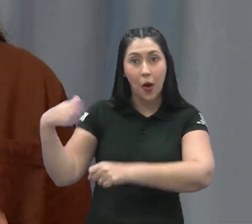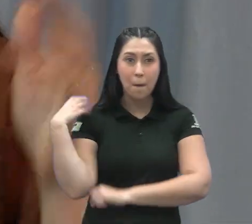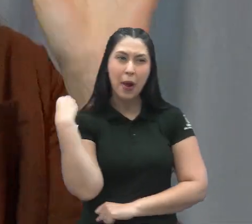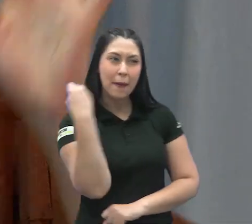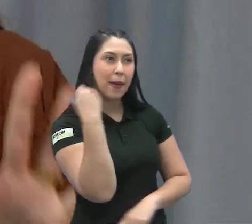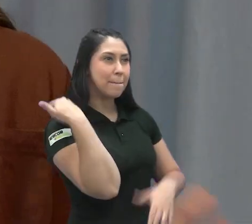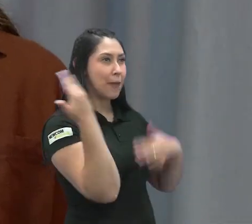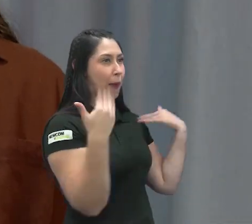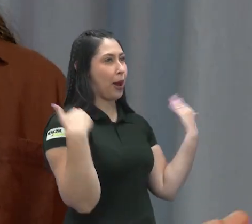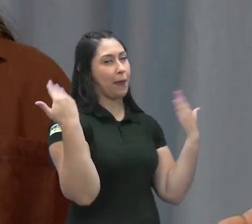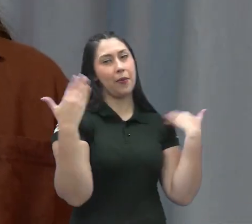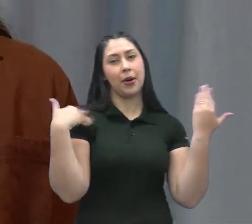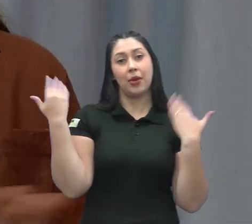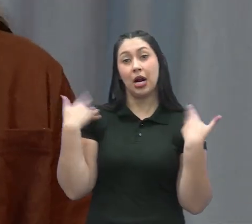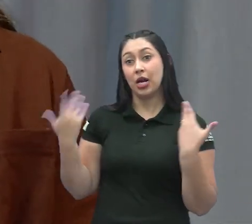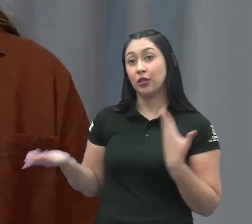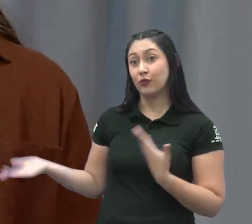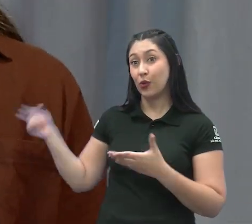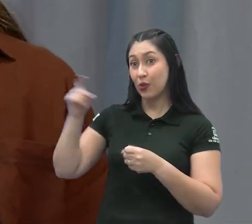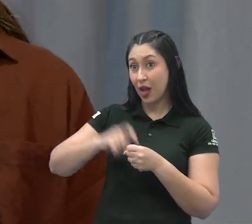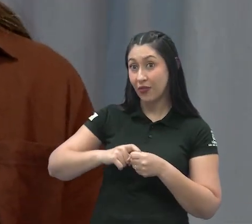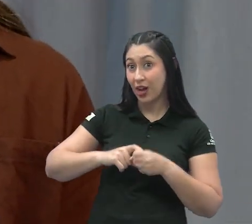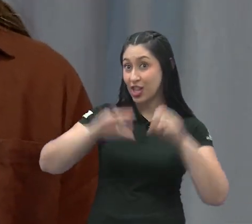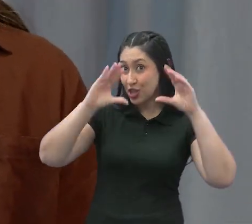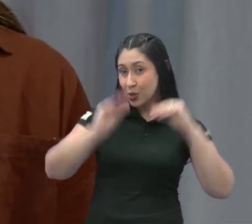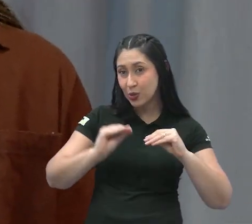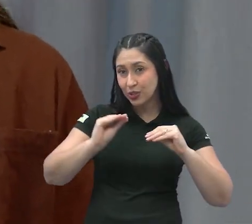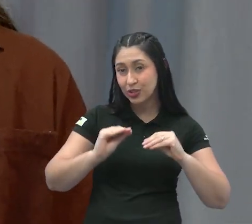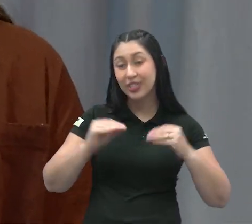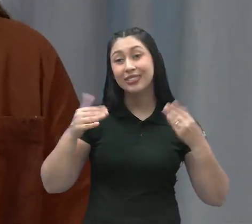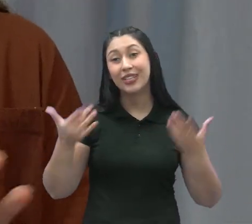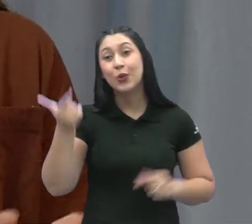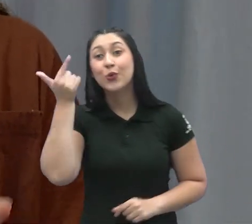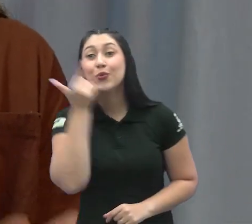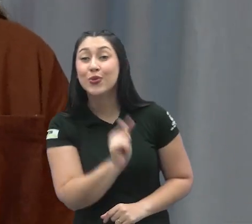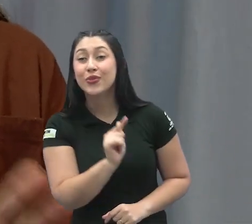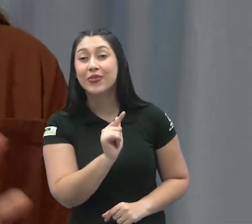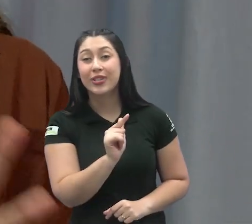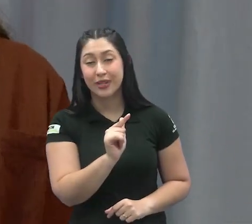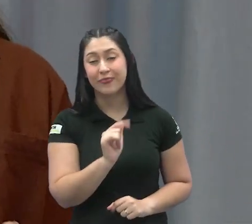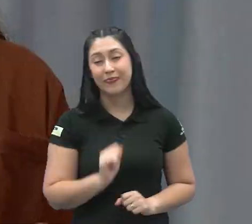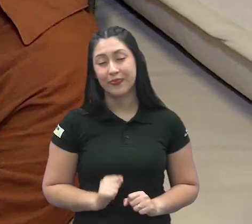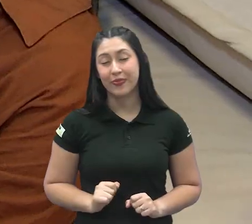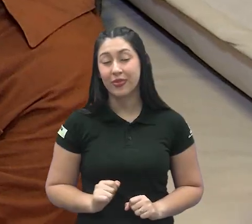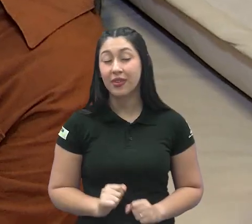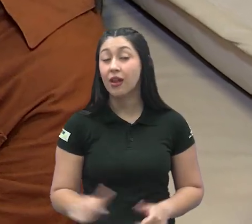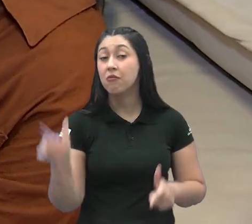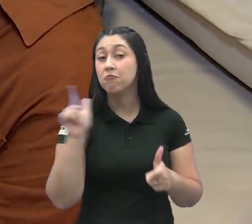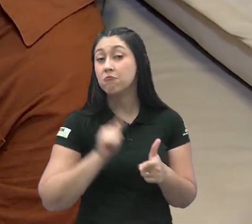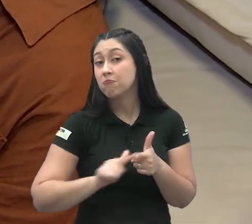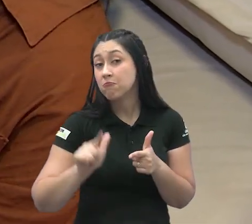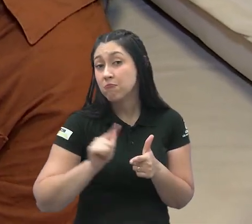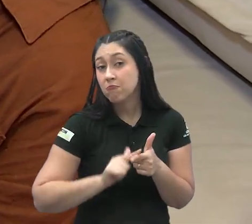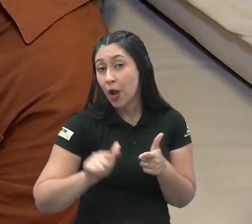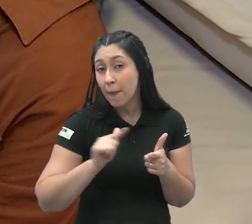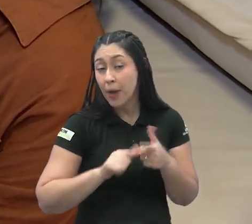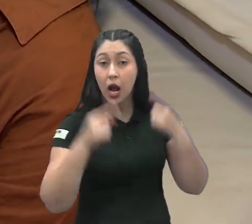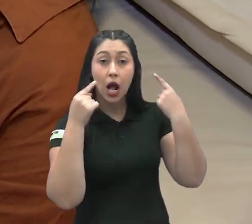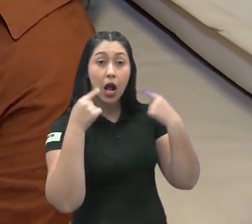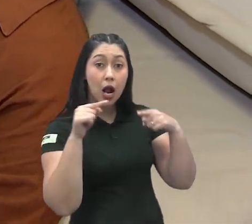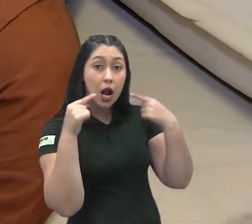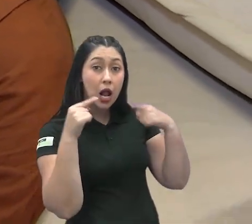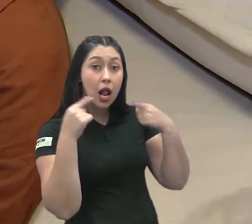gente já saía, ia aproveitar todo o nosso roteiro e voltava só no final do dia para fazer o check-in. Então a gente conseguia se virar. Os problemas apontados